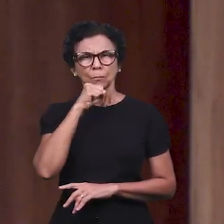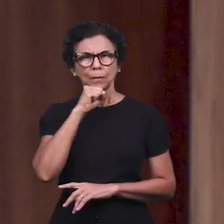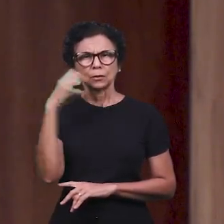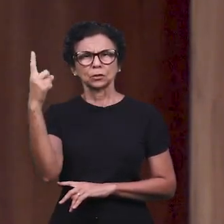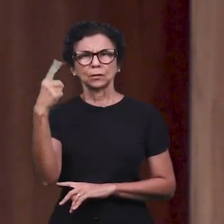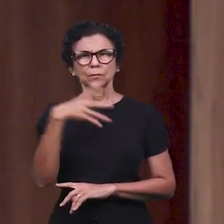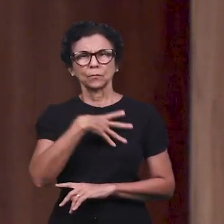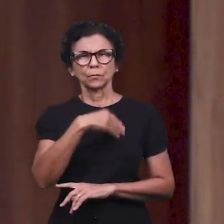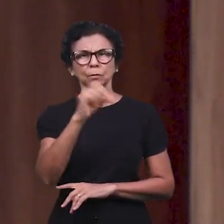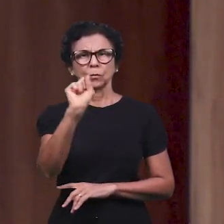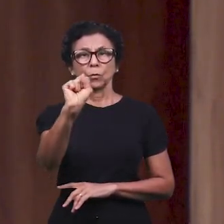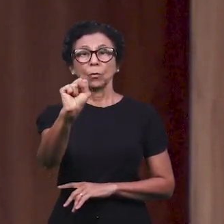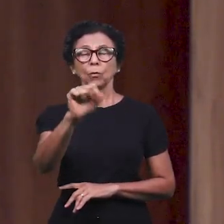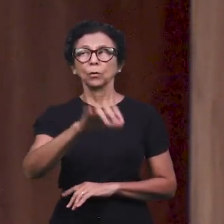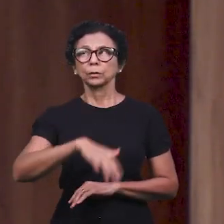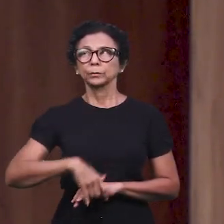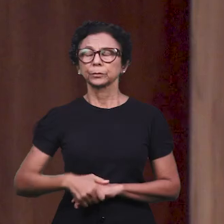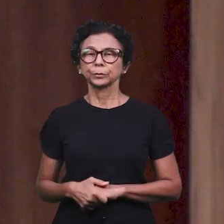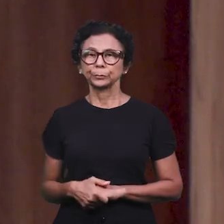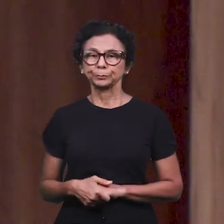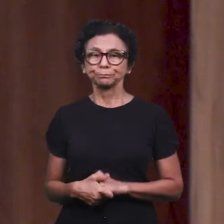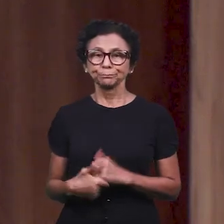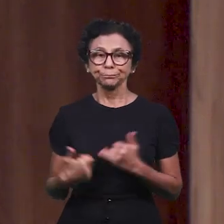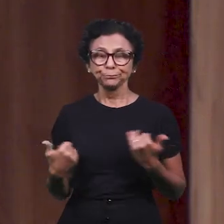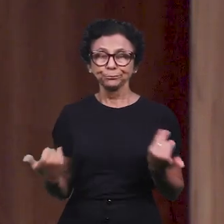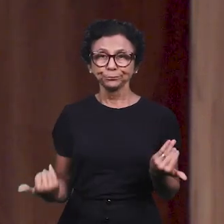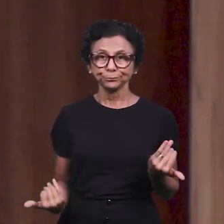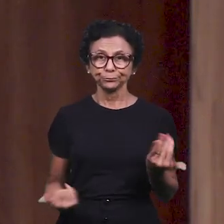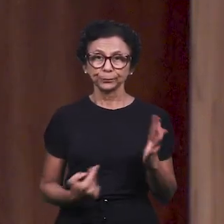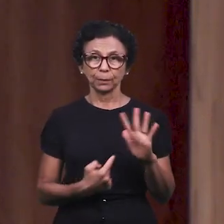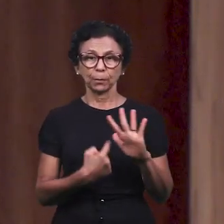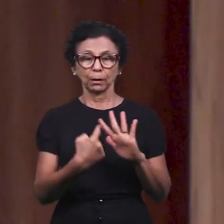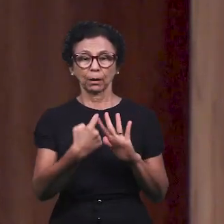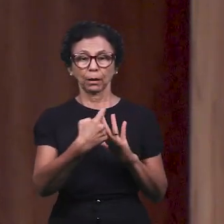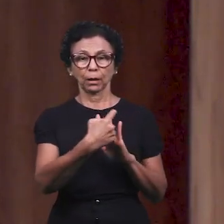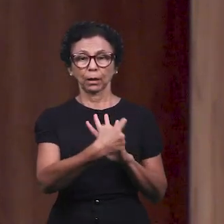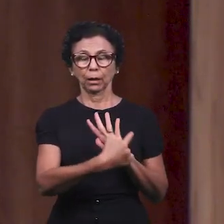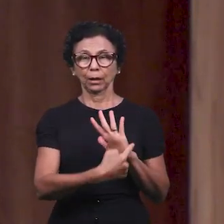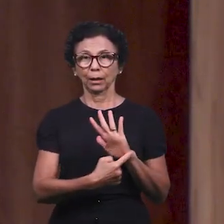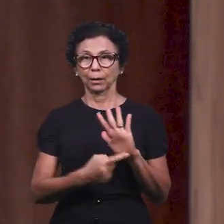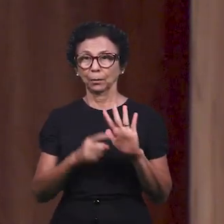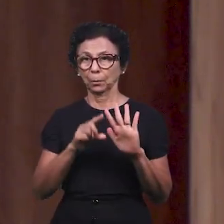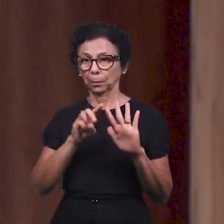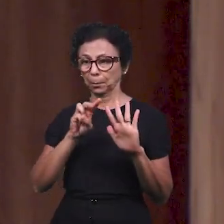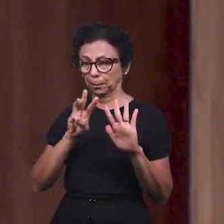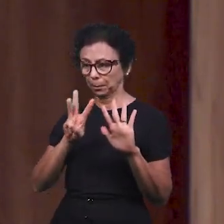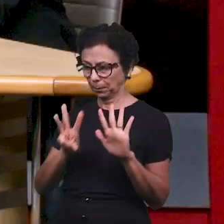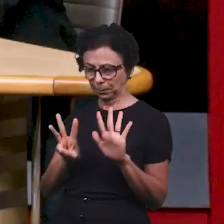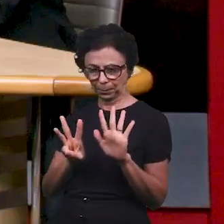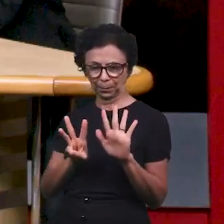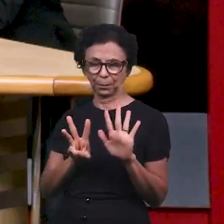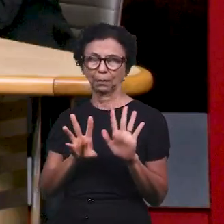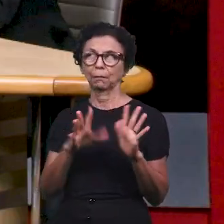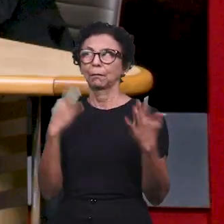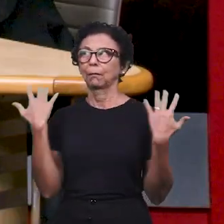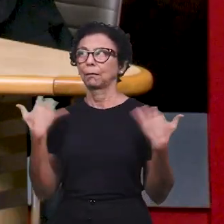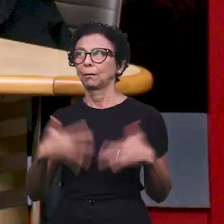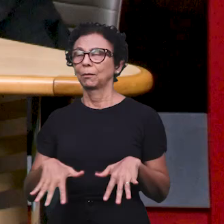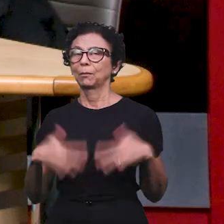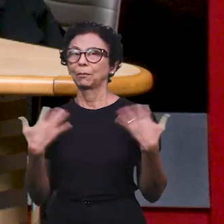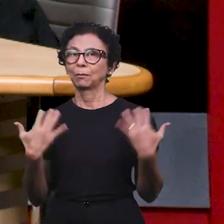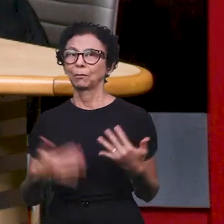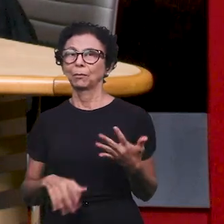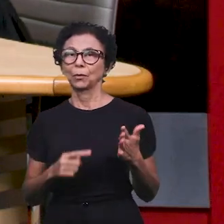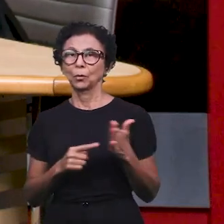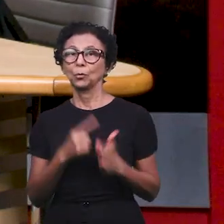7 irmãos mais velhos, assim, a chance de você desenvolver liderança é mínima, né? Porque o mais novo já vai pra cá, cala a boca, fica